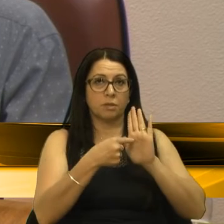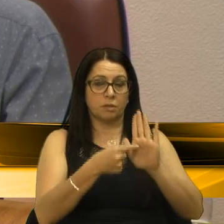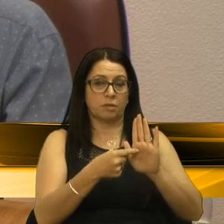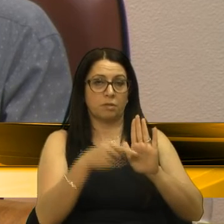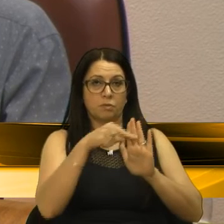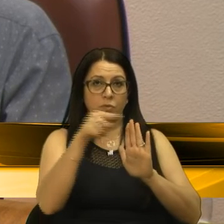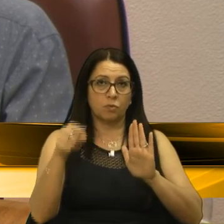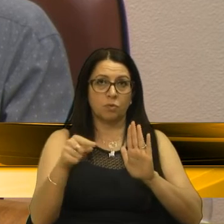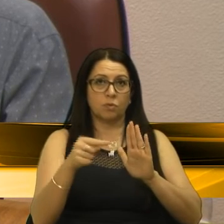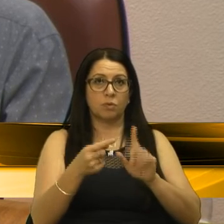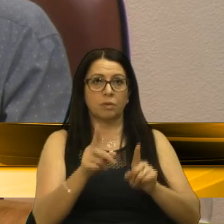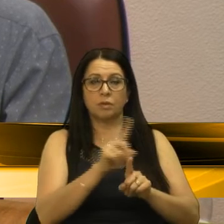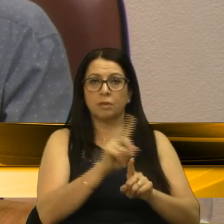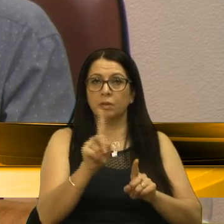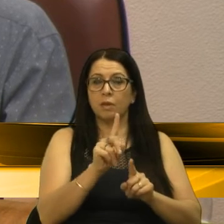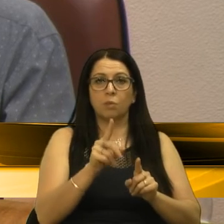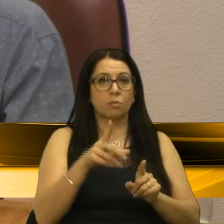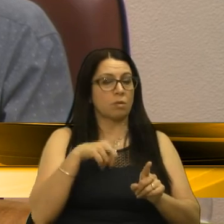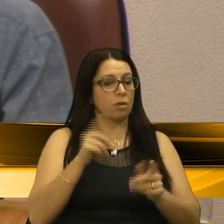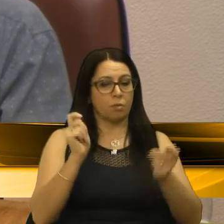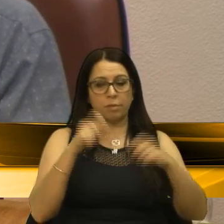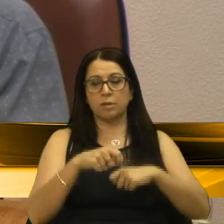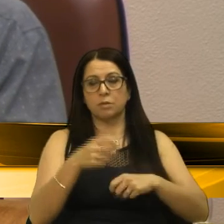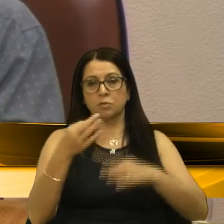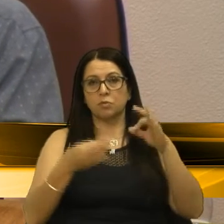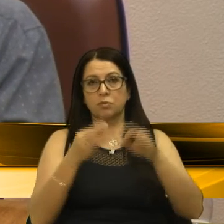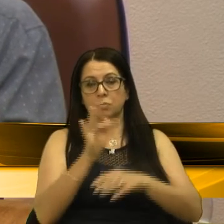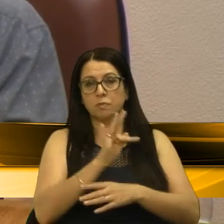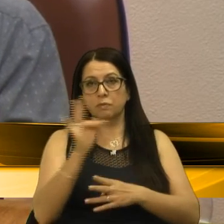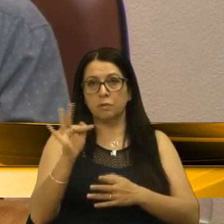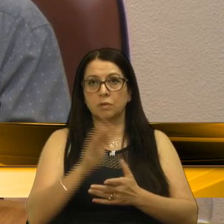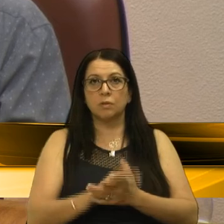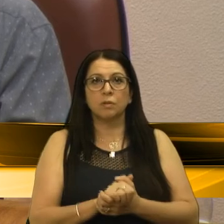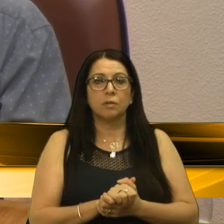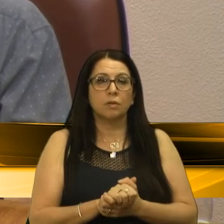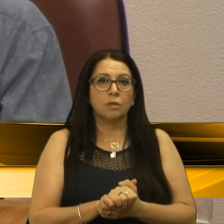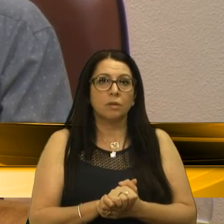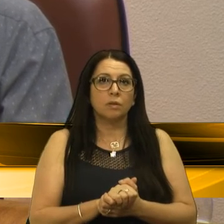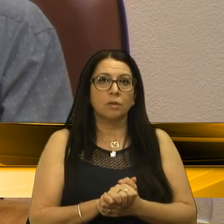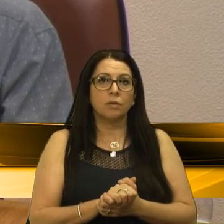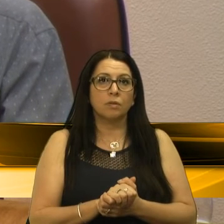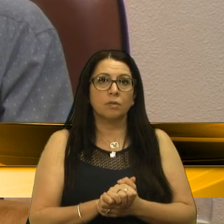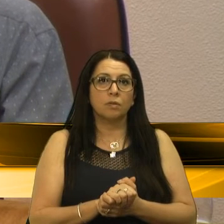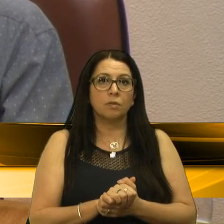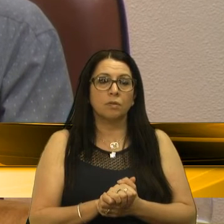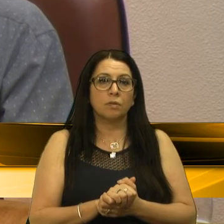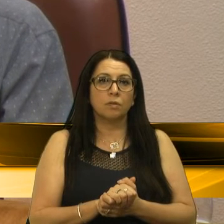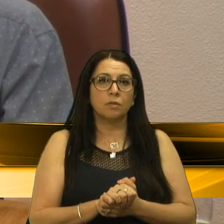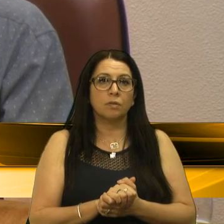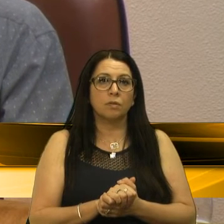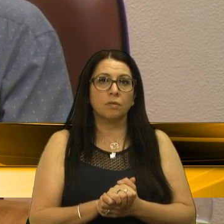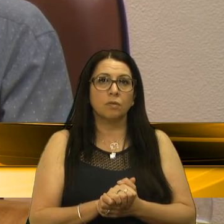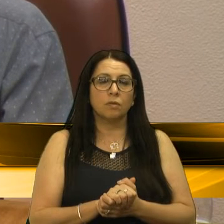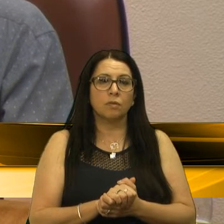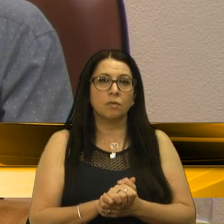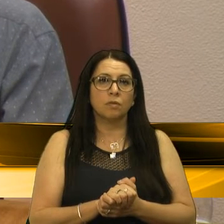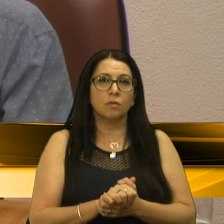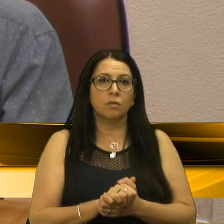revela que a controvérsia não atrai a competência da Justiça Federal. Com efeito, o